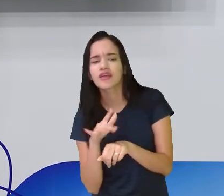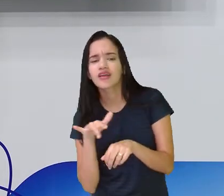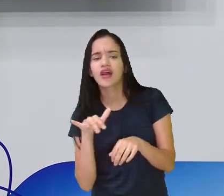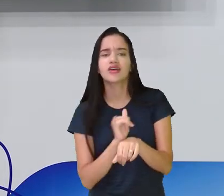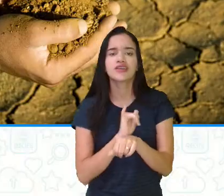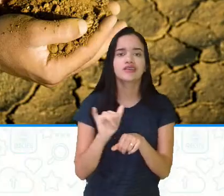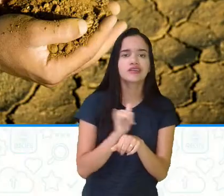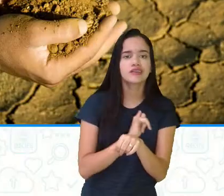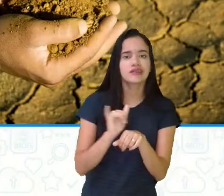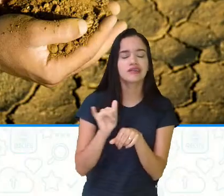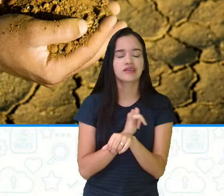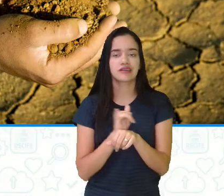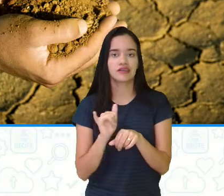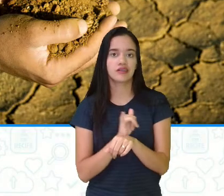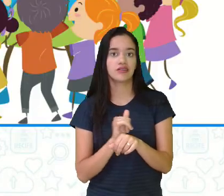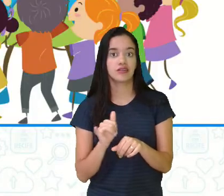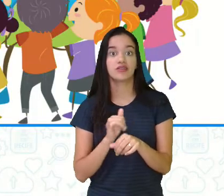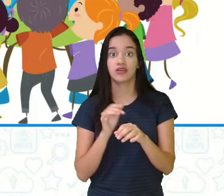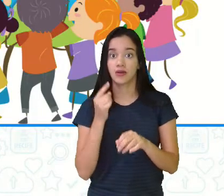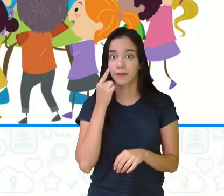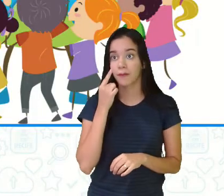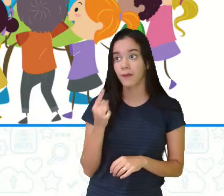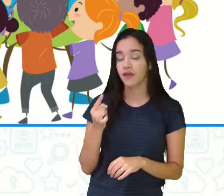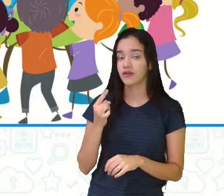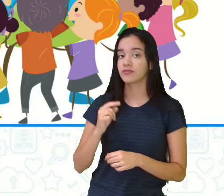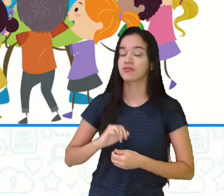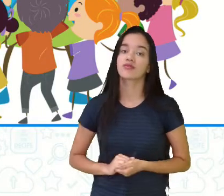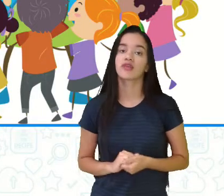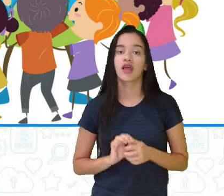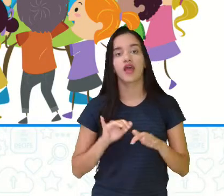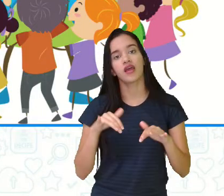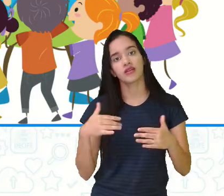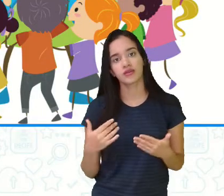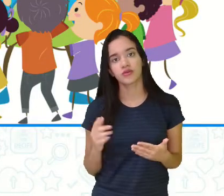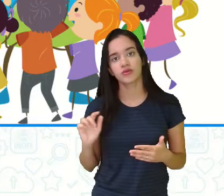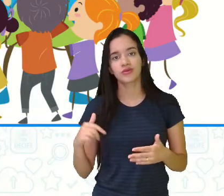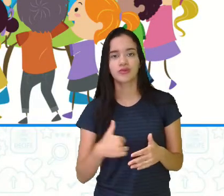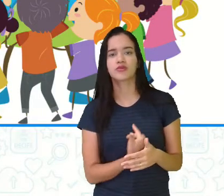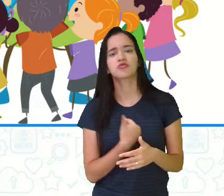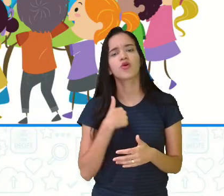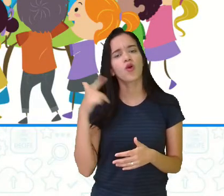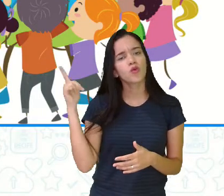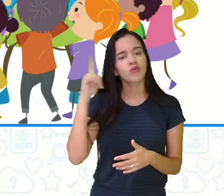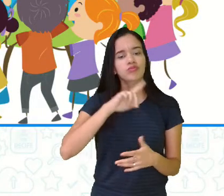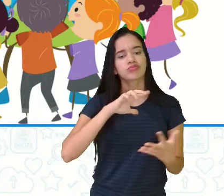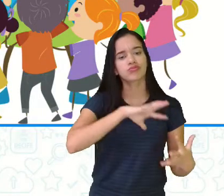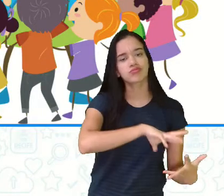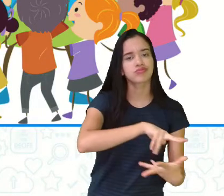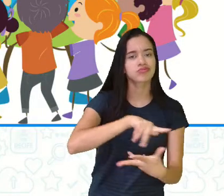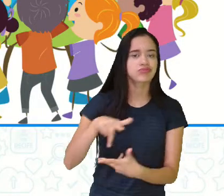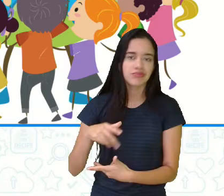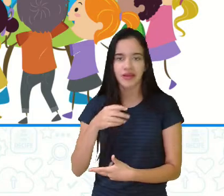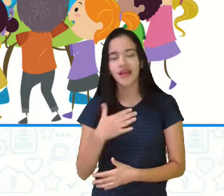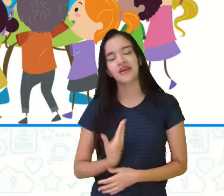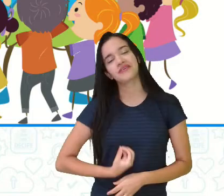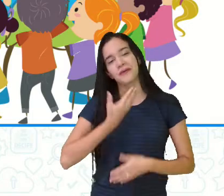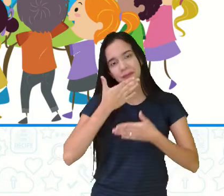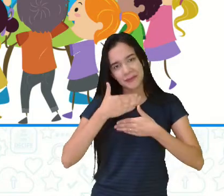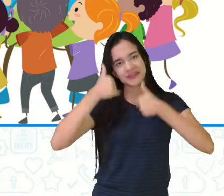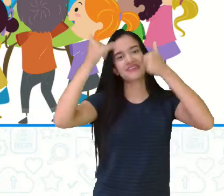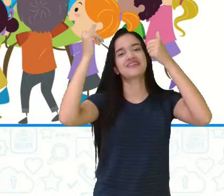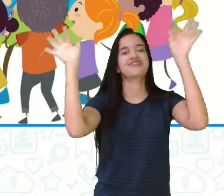a produção de gases poluentes, tá certo? Então, dessa forma, a gente consegue fazer o nosso planetinho, ó, viver melhor,